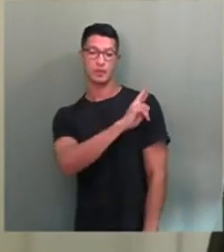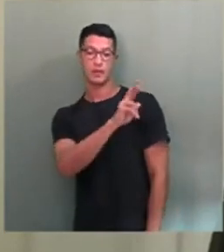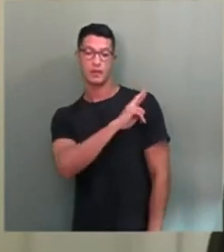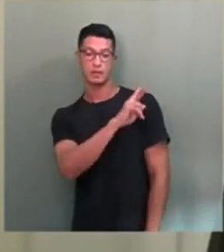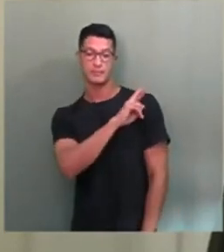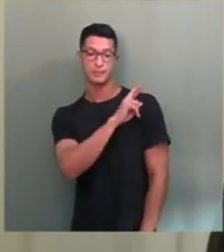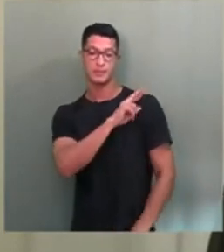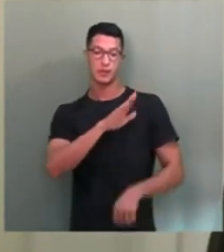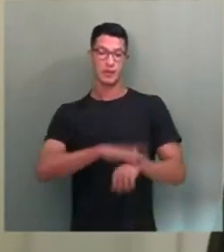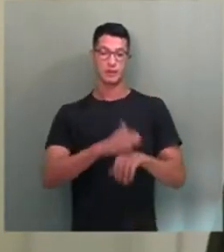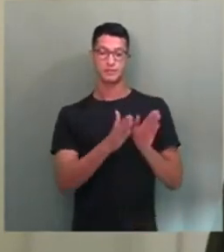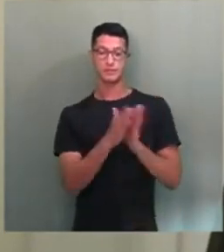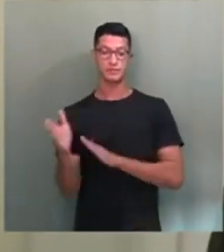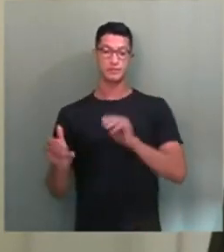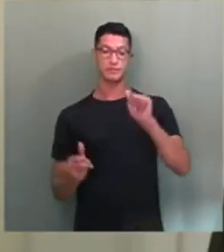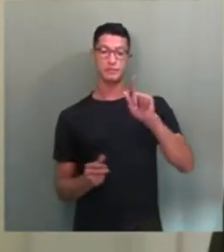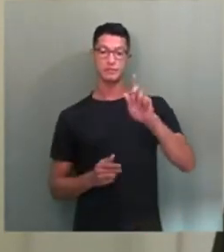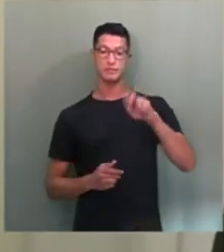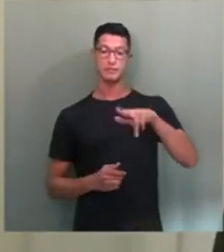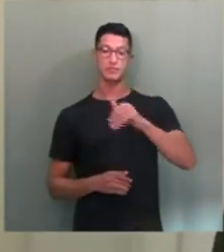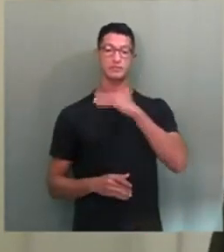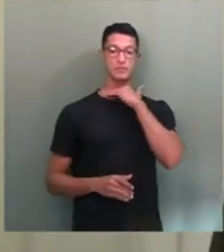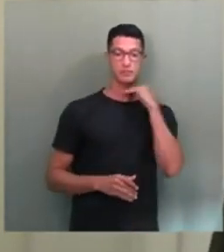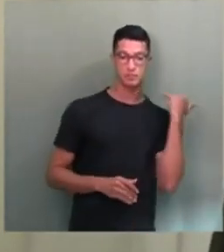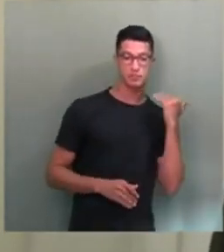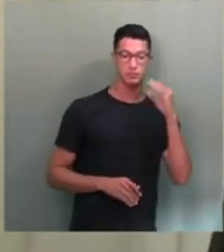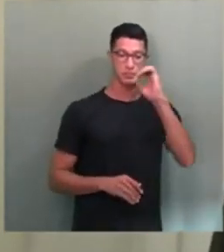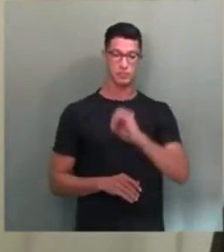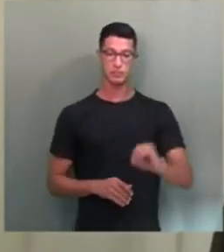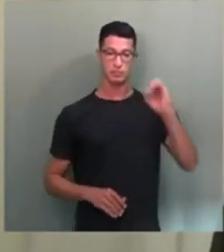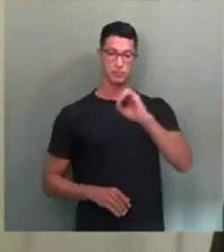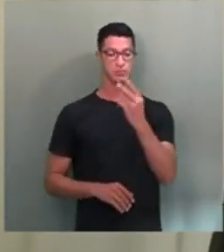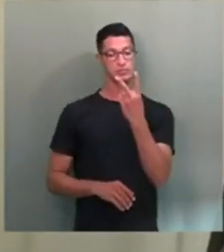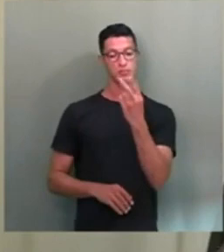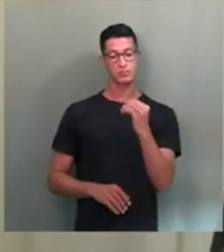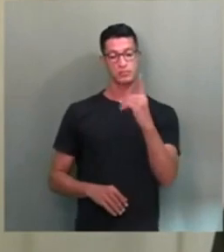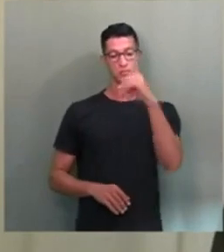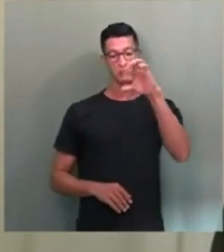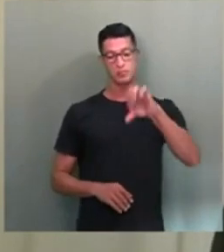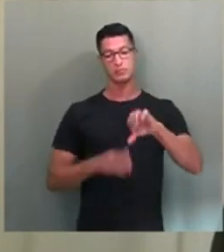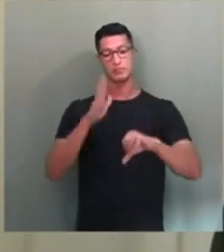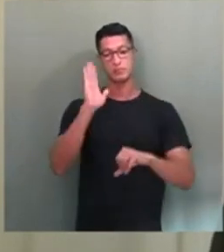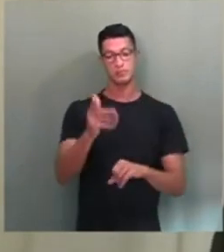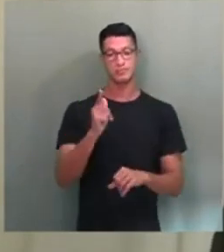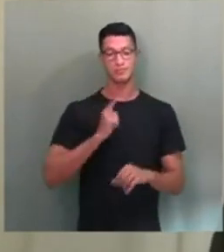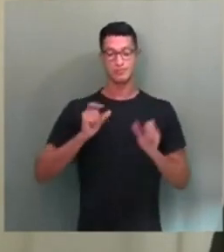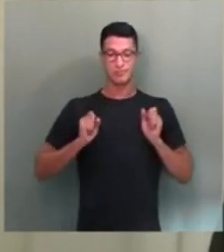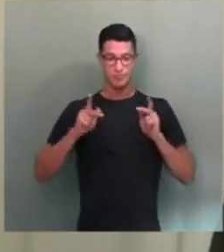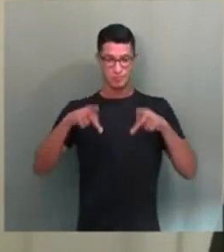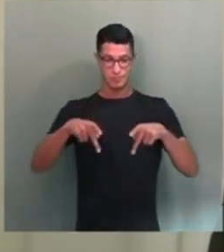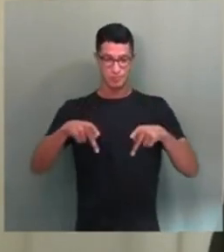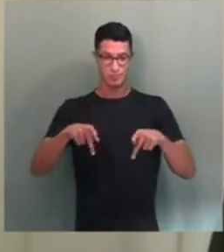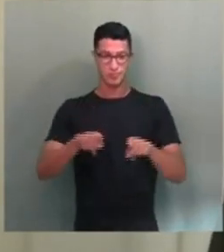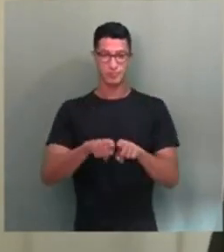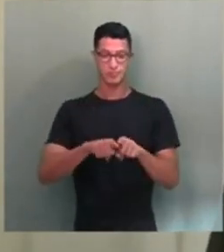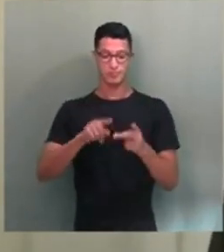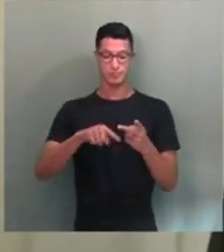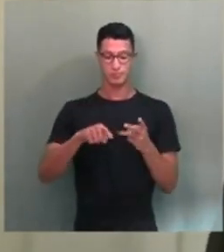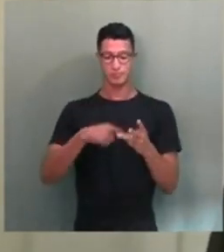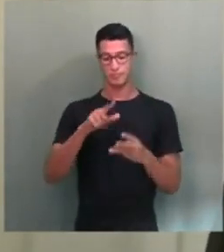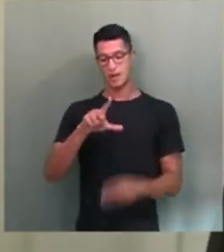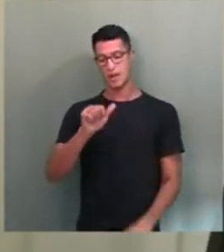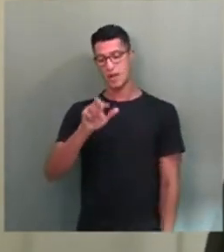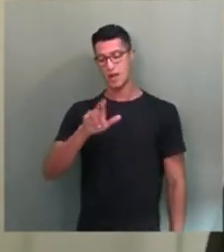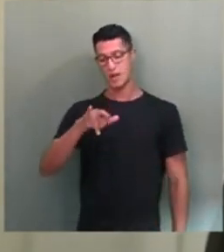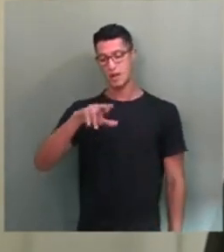em tempo real da Agência Senado, que faleceu em outubro de 2019, quando já estava aposentado. Larissa Bortoni,